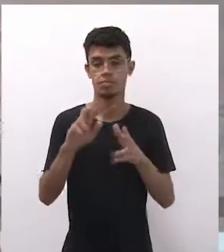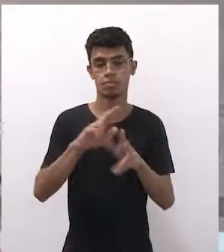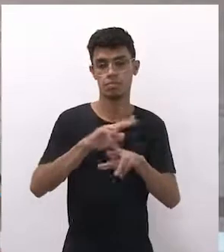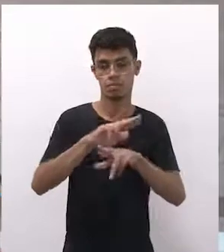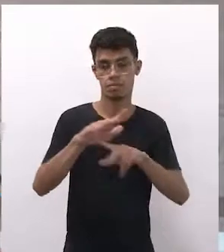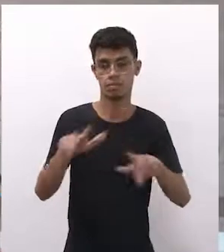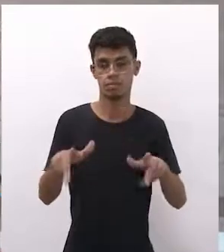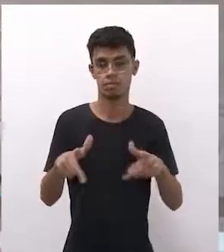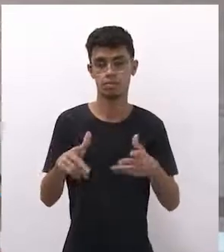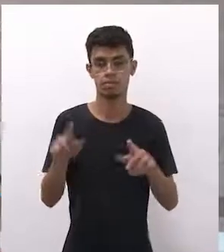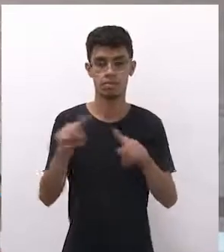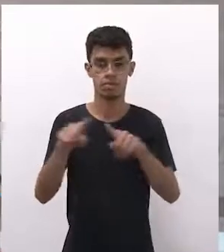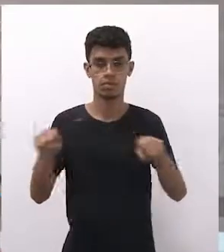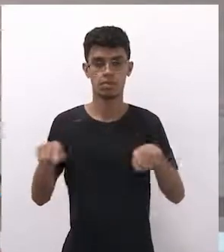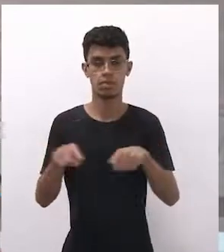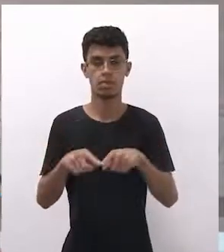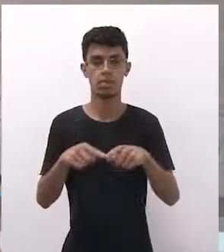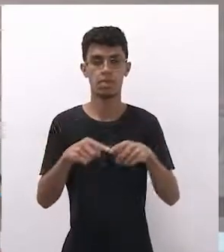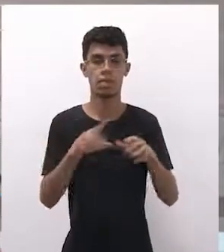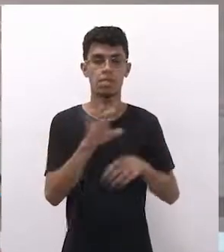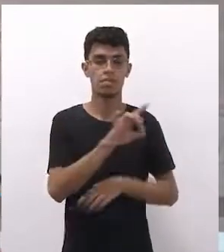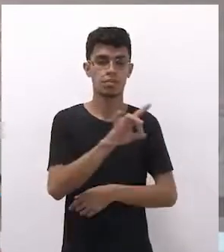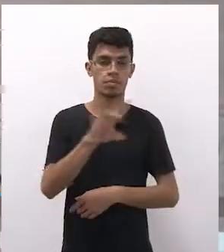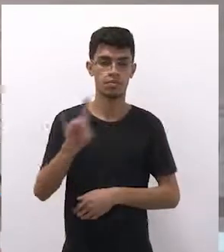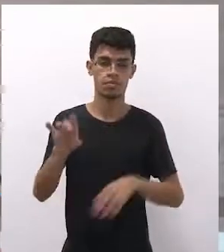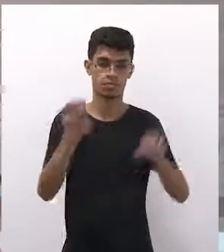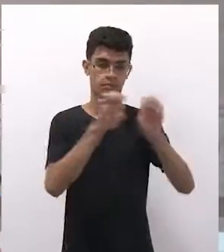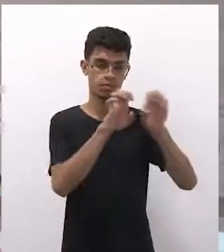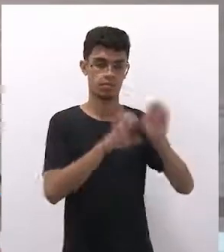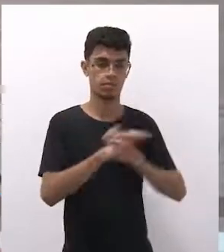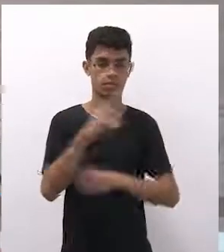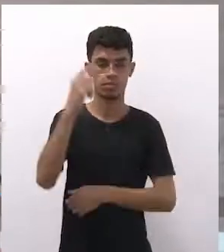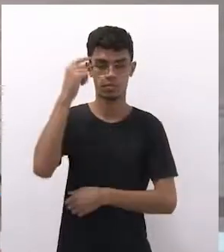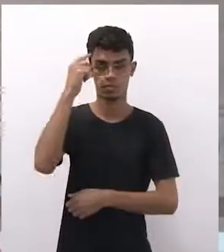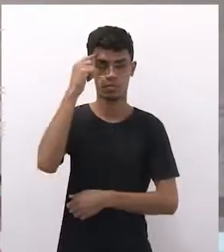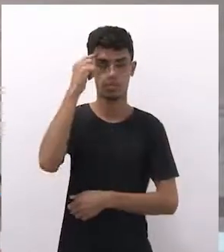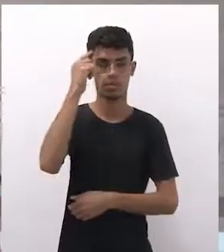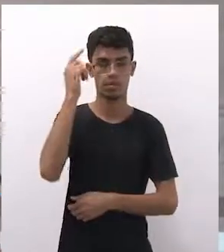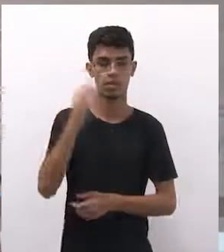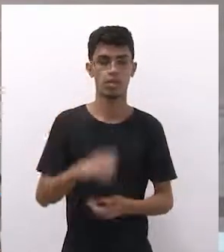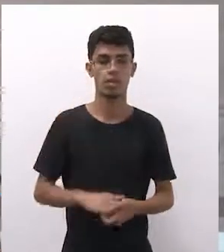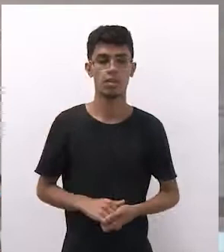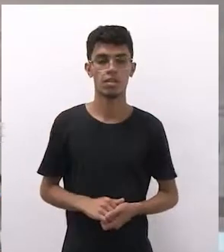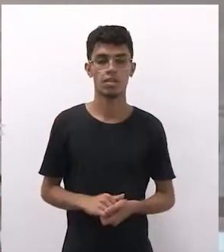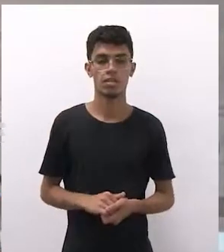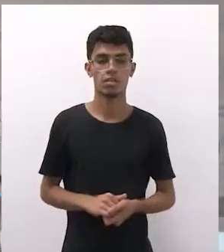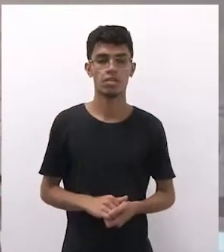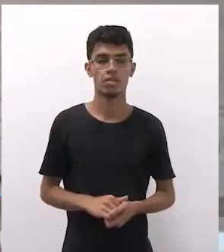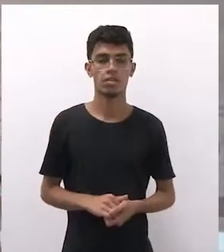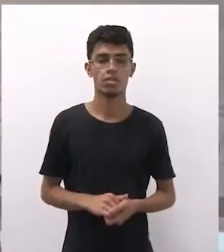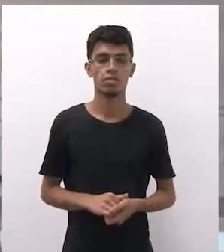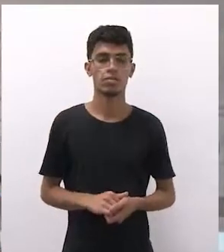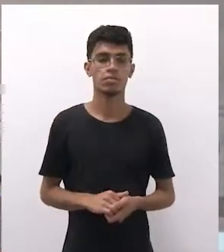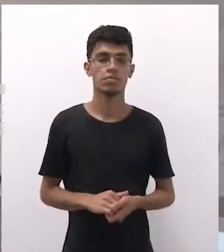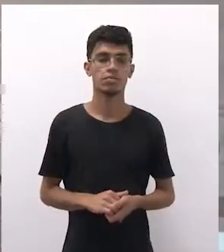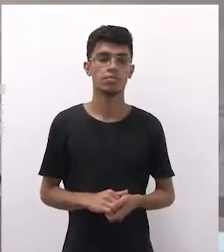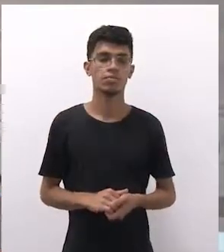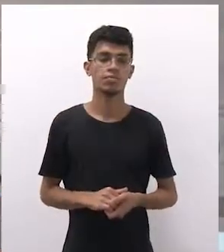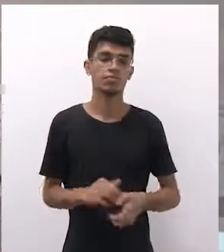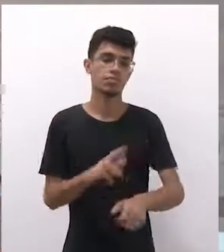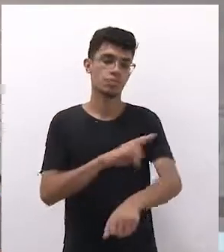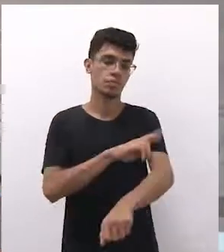diversidade humana, sabe? Das categorias estruturais, a gente pensar isso do gênero,